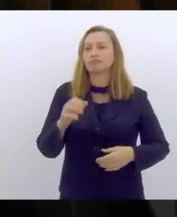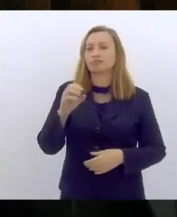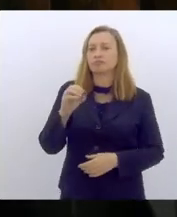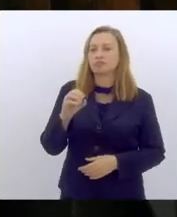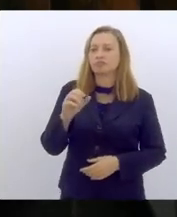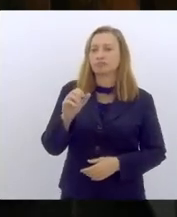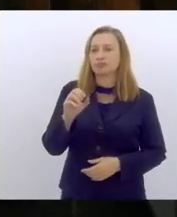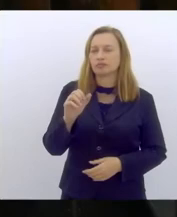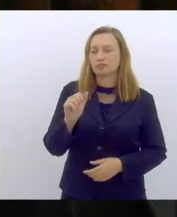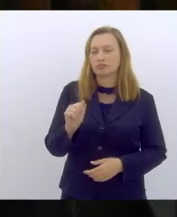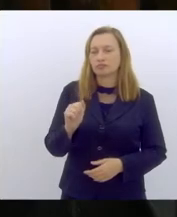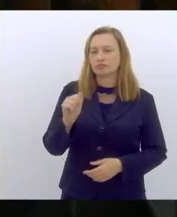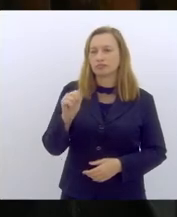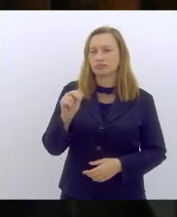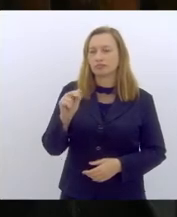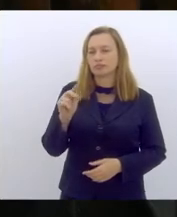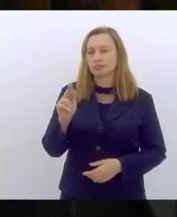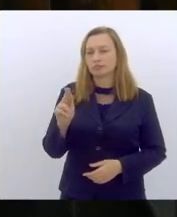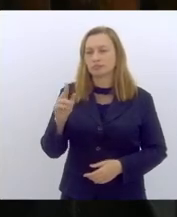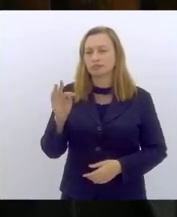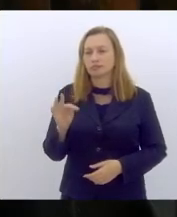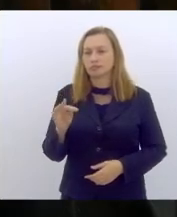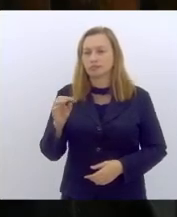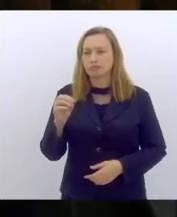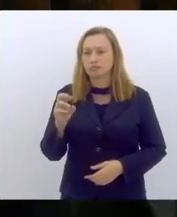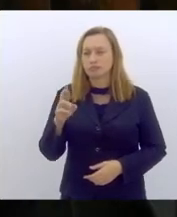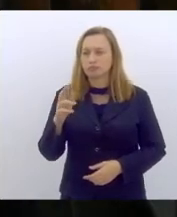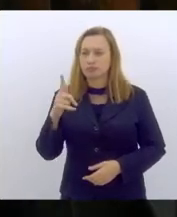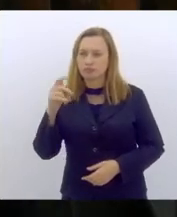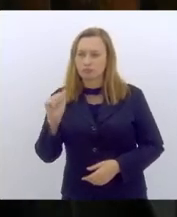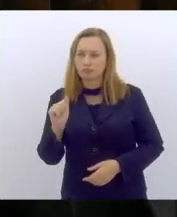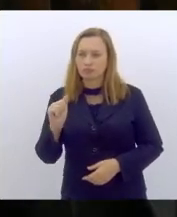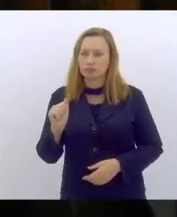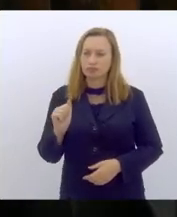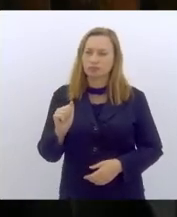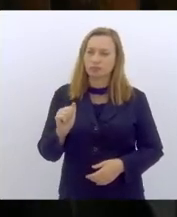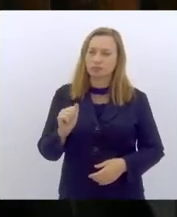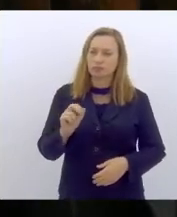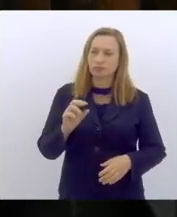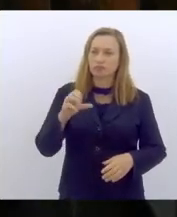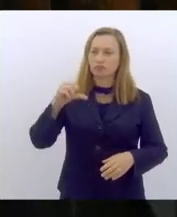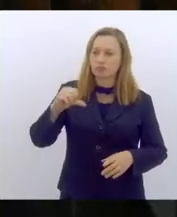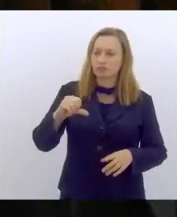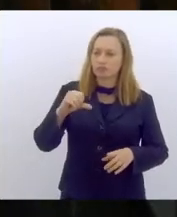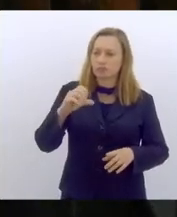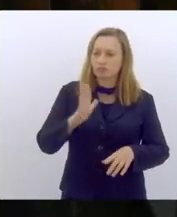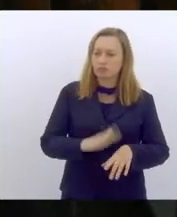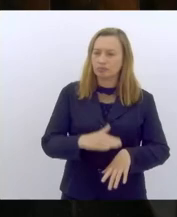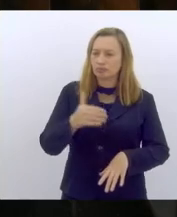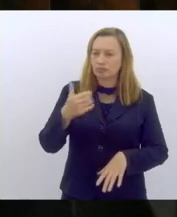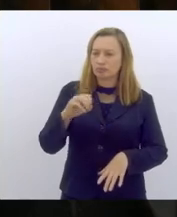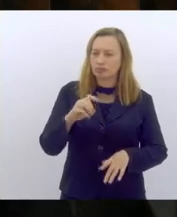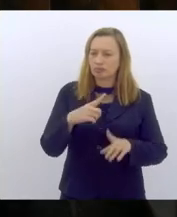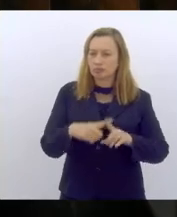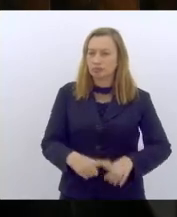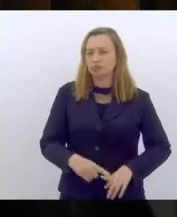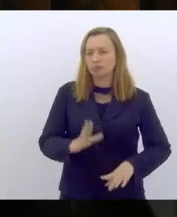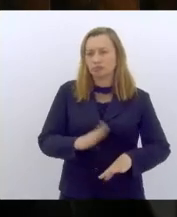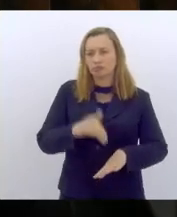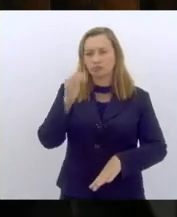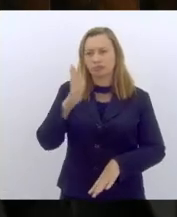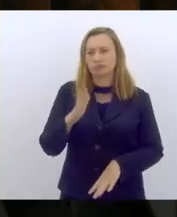outorga dado pelos concessionários foi 9 10 vezes maior que o torga mínima o negócio